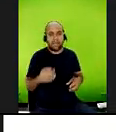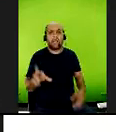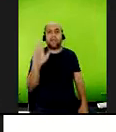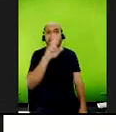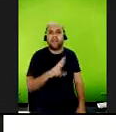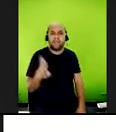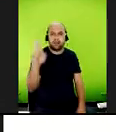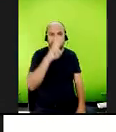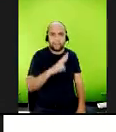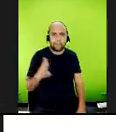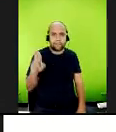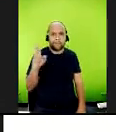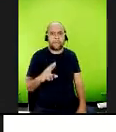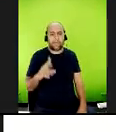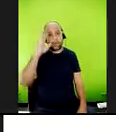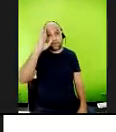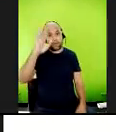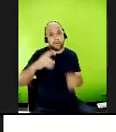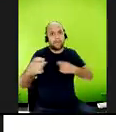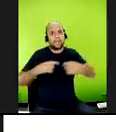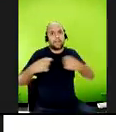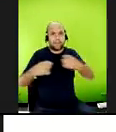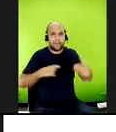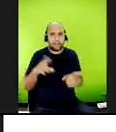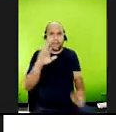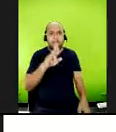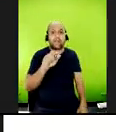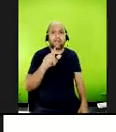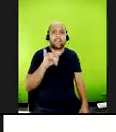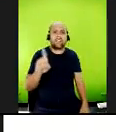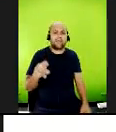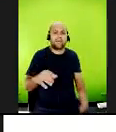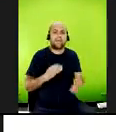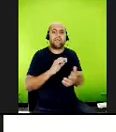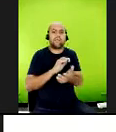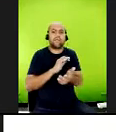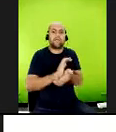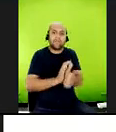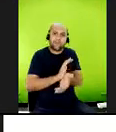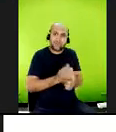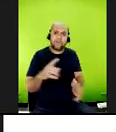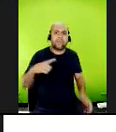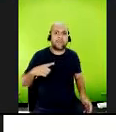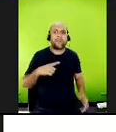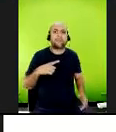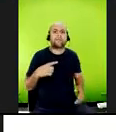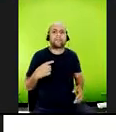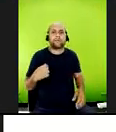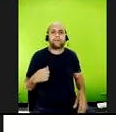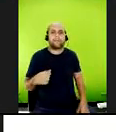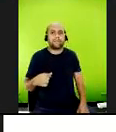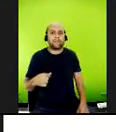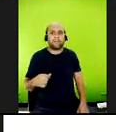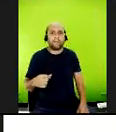hoje em dia grande briga né das religiões de matrizes africanas que sofrem muito preconceito no ambiente organizacional A parte